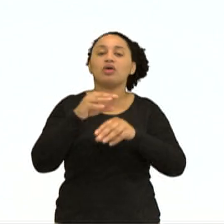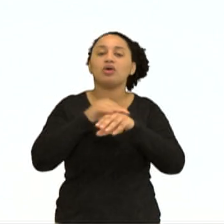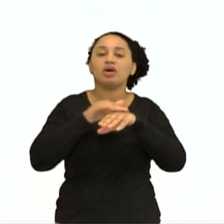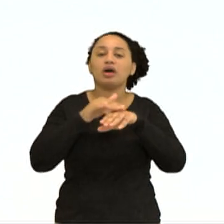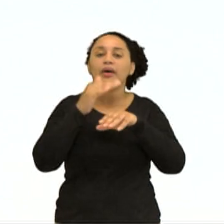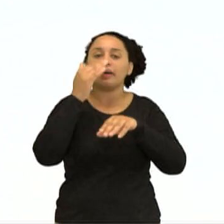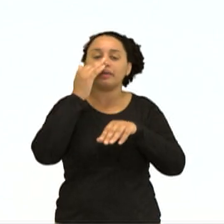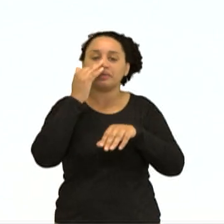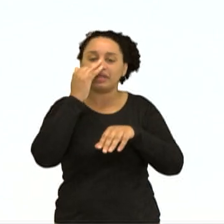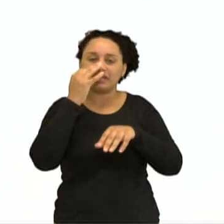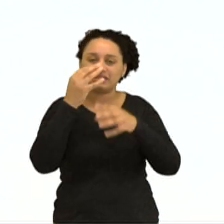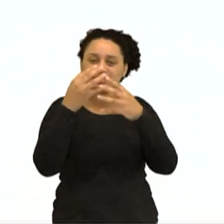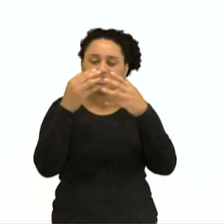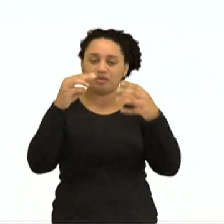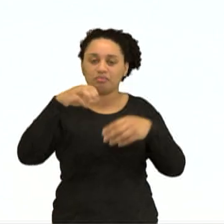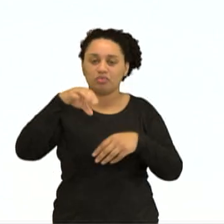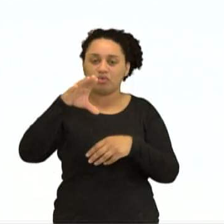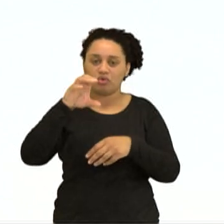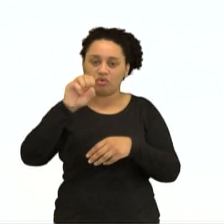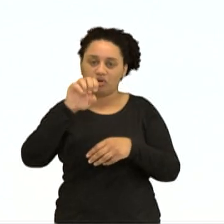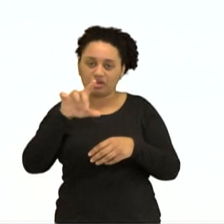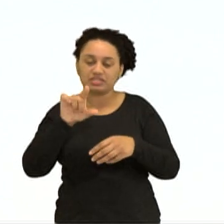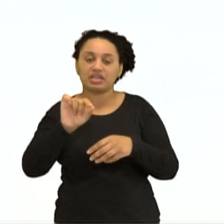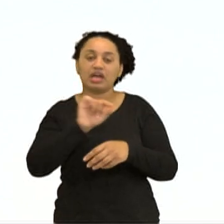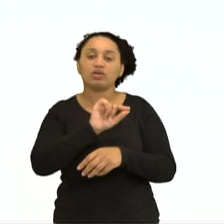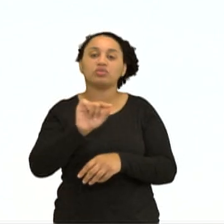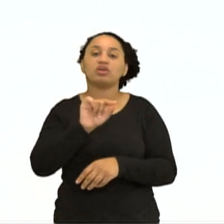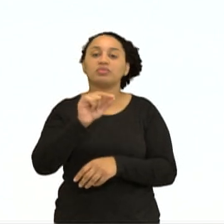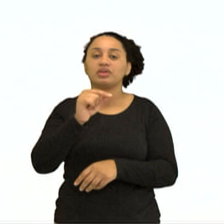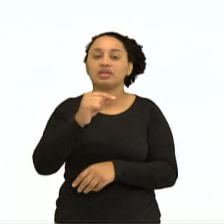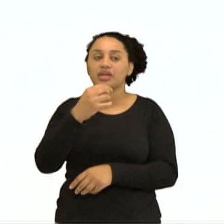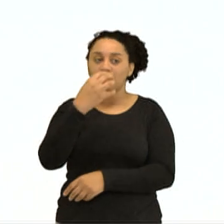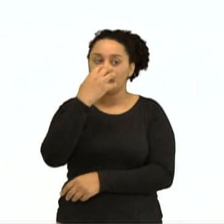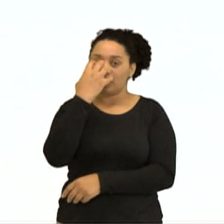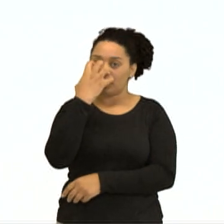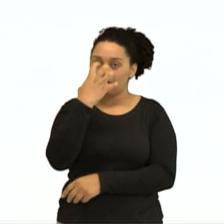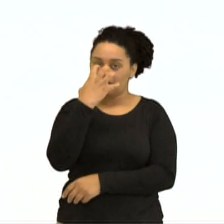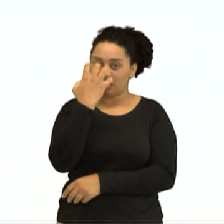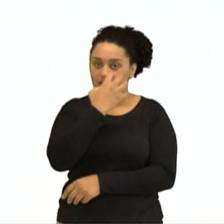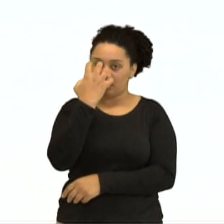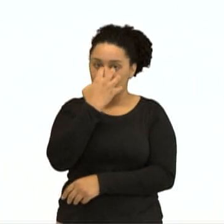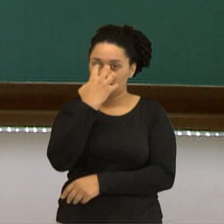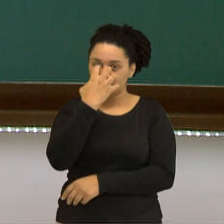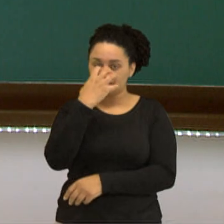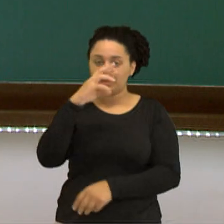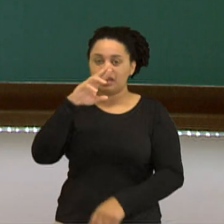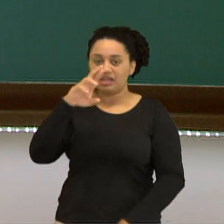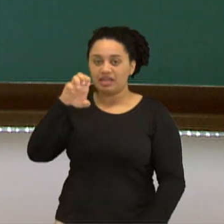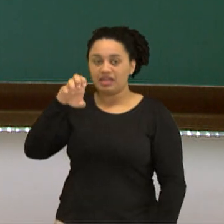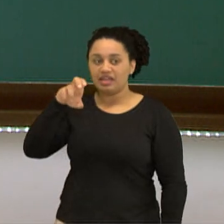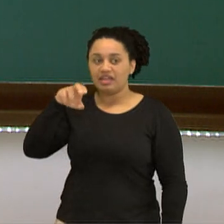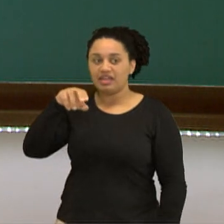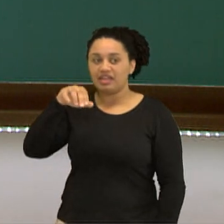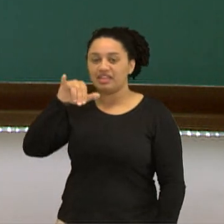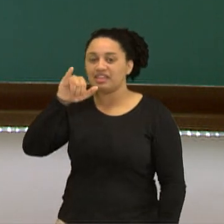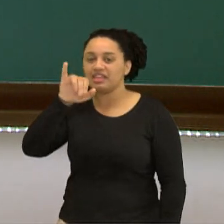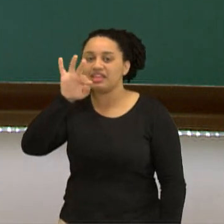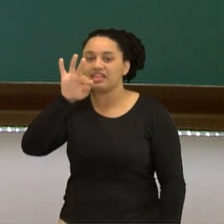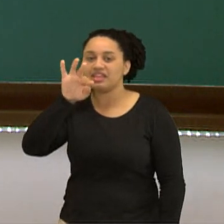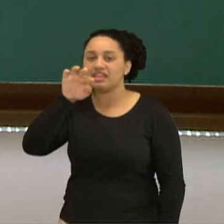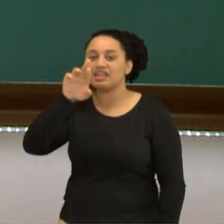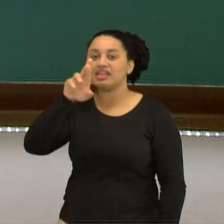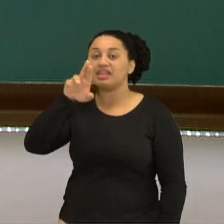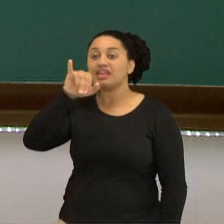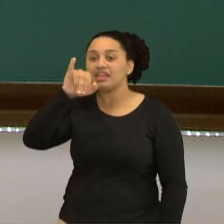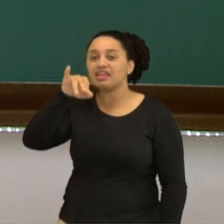do nariz, não nos seios, é a rinite, né? Rinite, ite, inflamação. Só que não